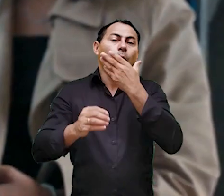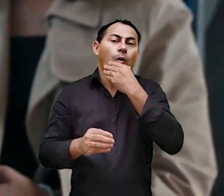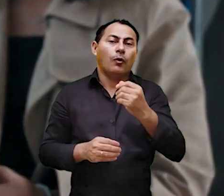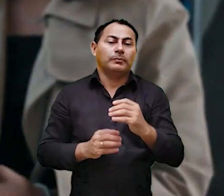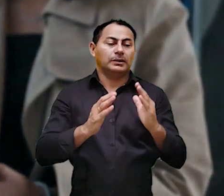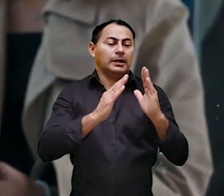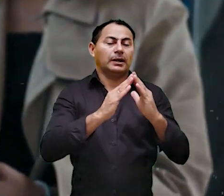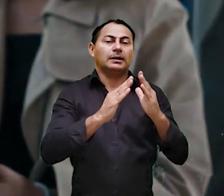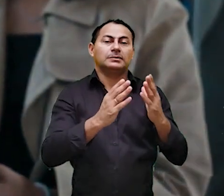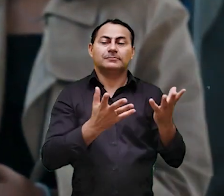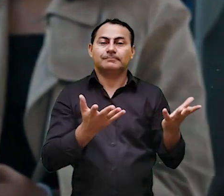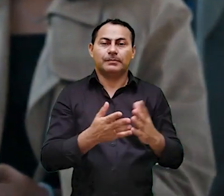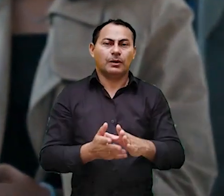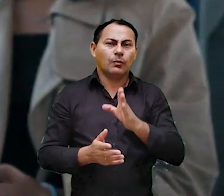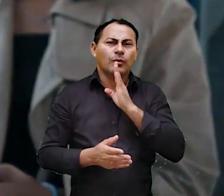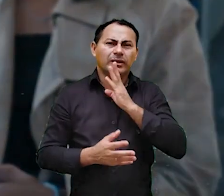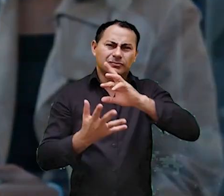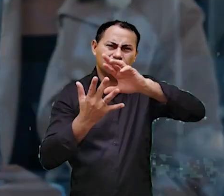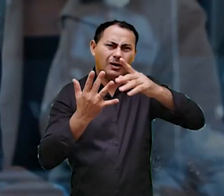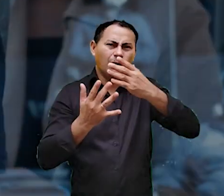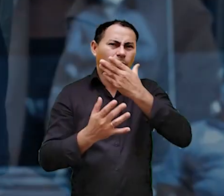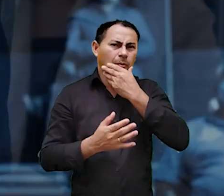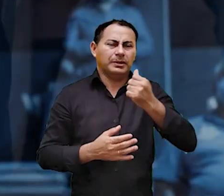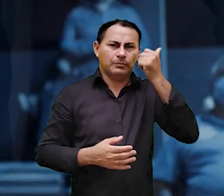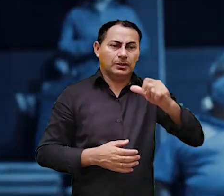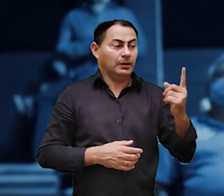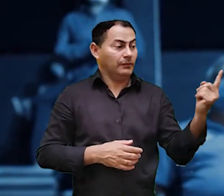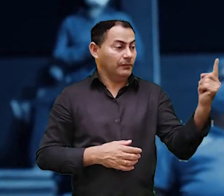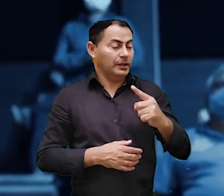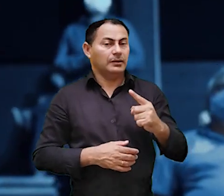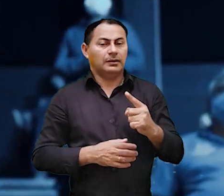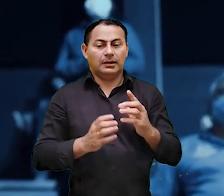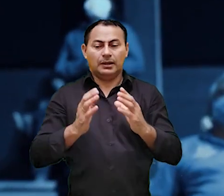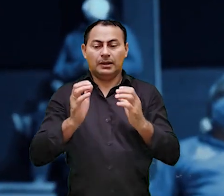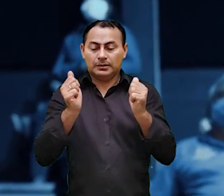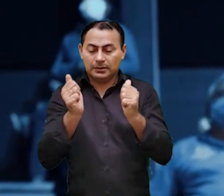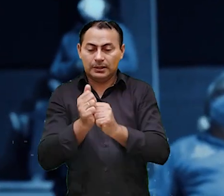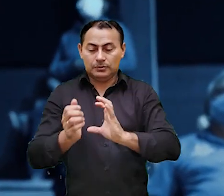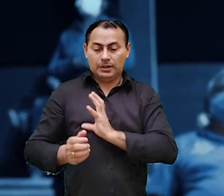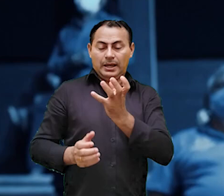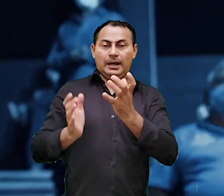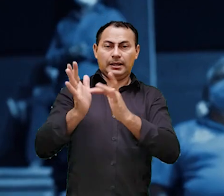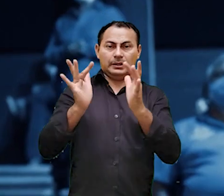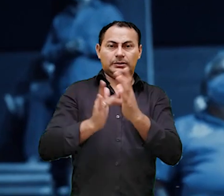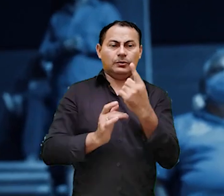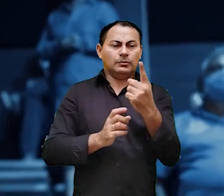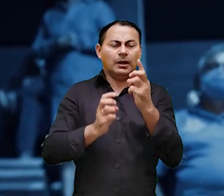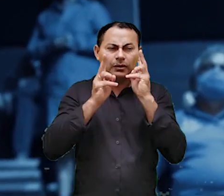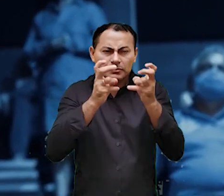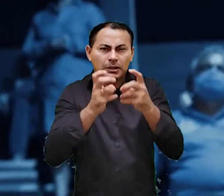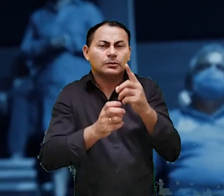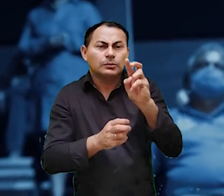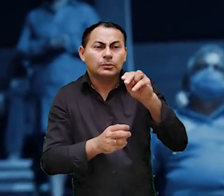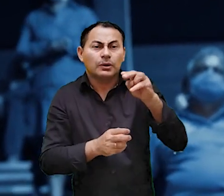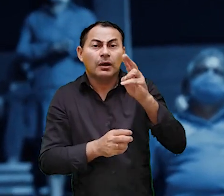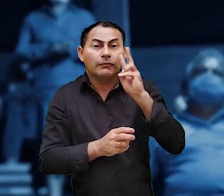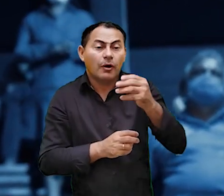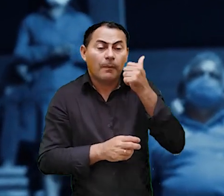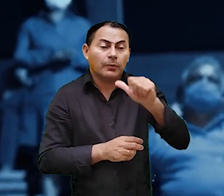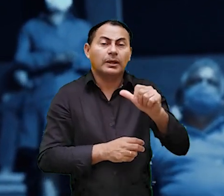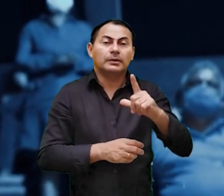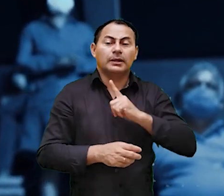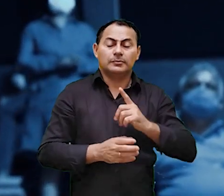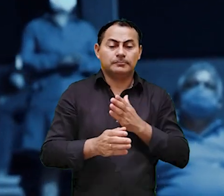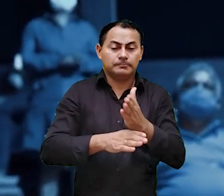conseguiu levar o homem da casa. Conheço vários homens e mulheres que vieram a Cristo, um de cada vez, e observei que nunca vi